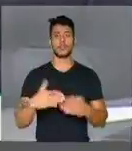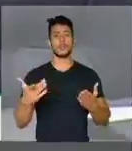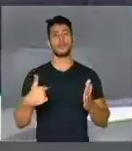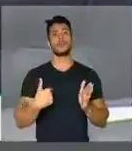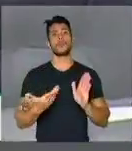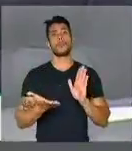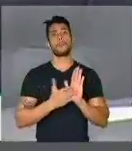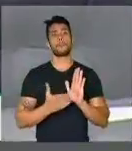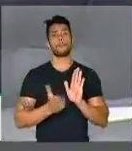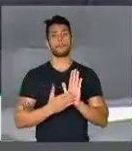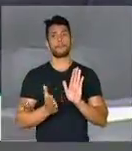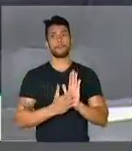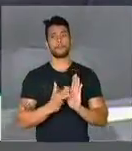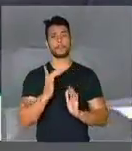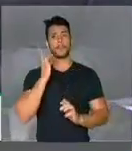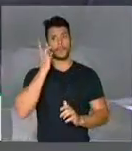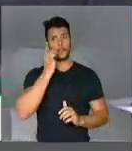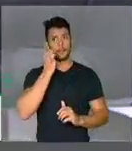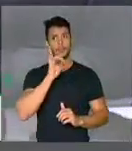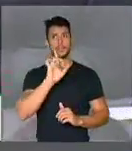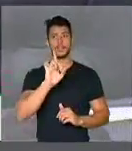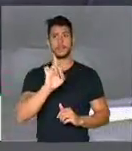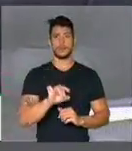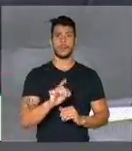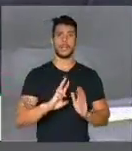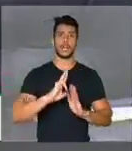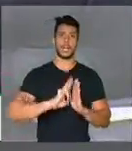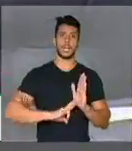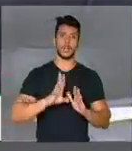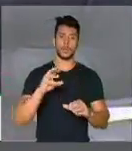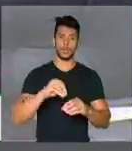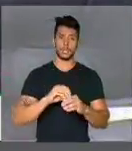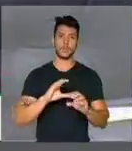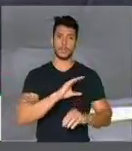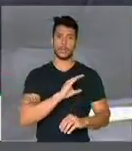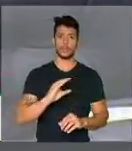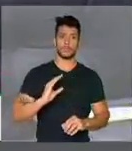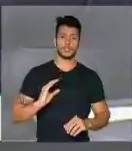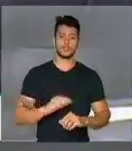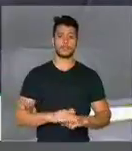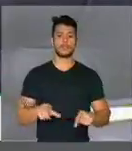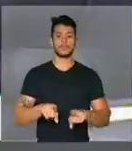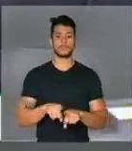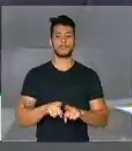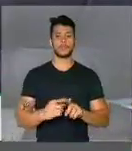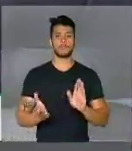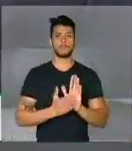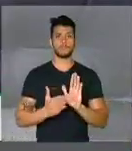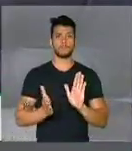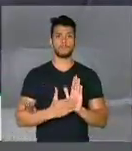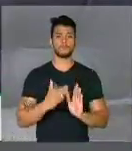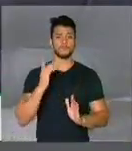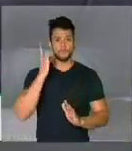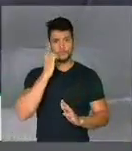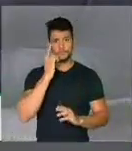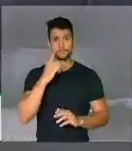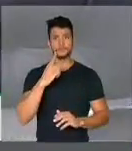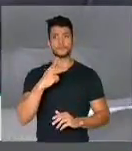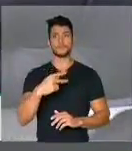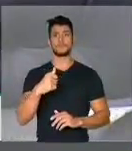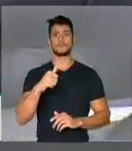Átila Lira, que foi relator dessa matéria na comissão. Saudar também aqui o deputado Paes Landim, que